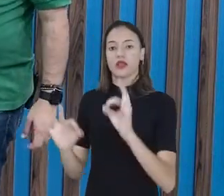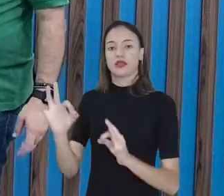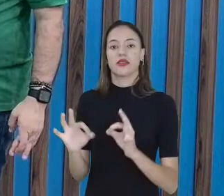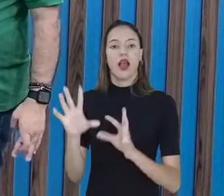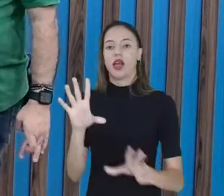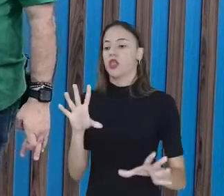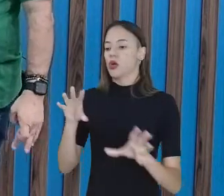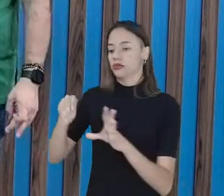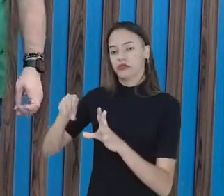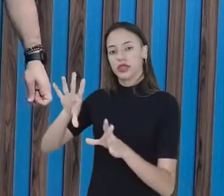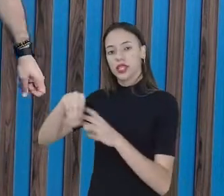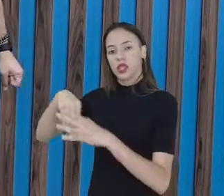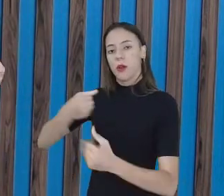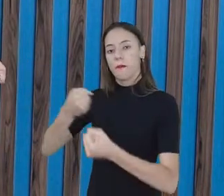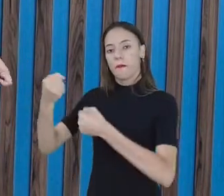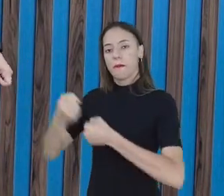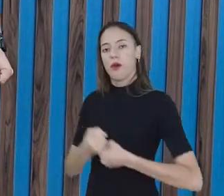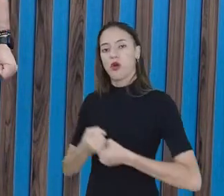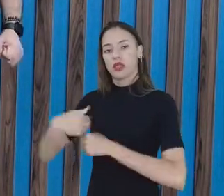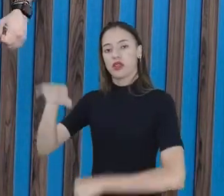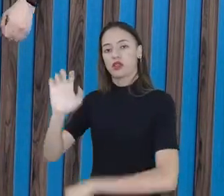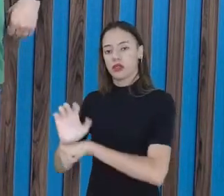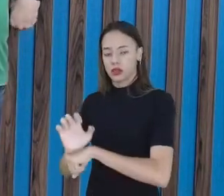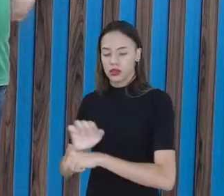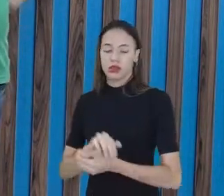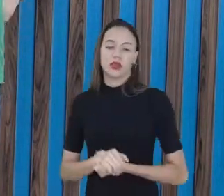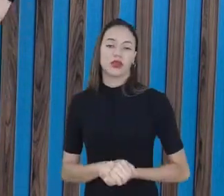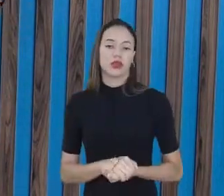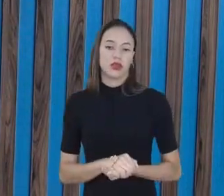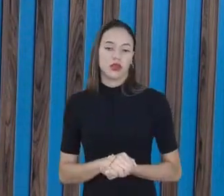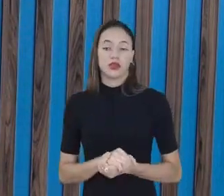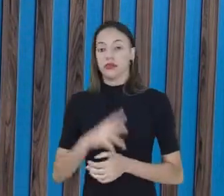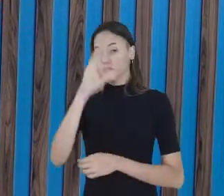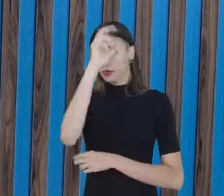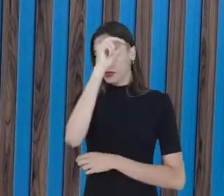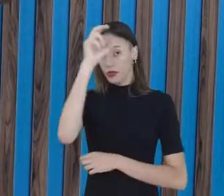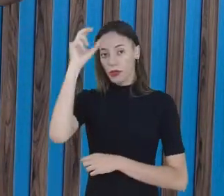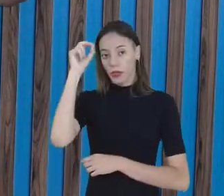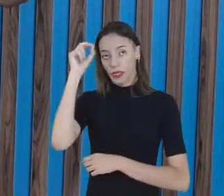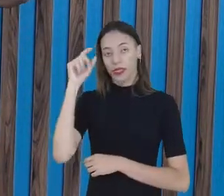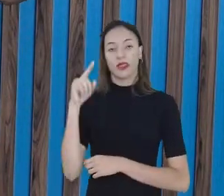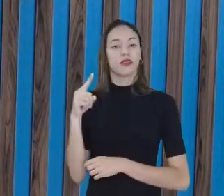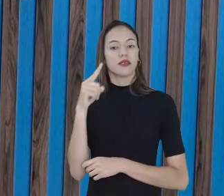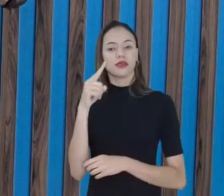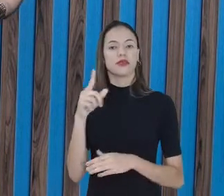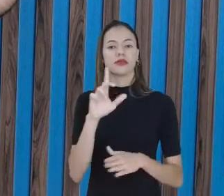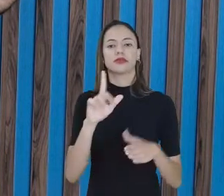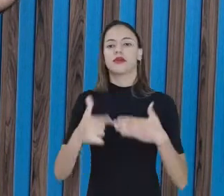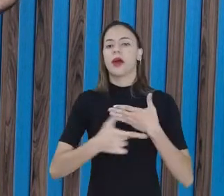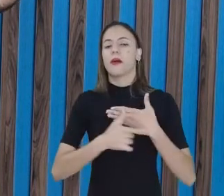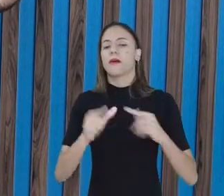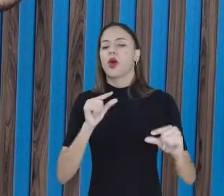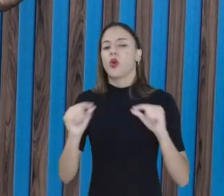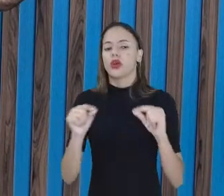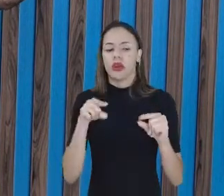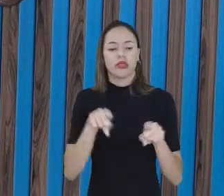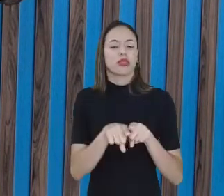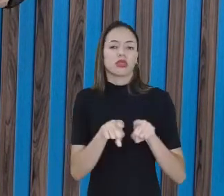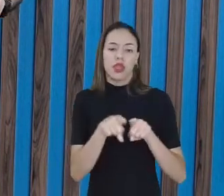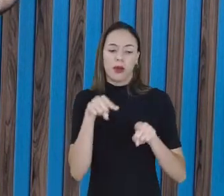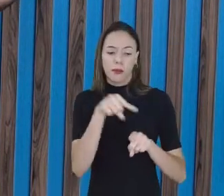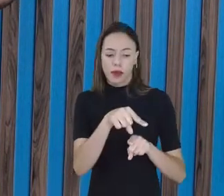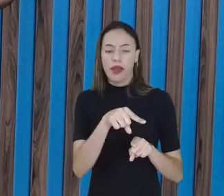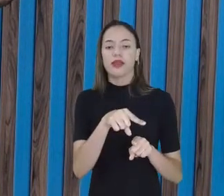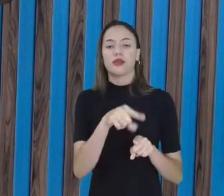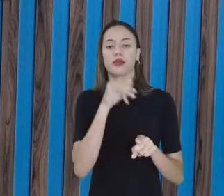Estado. E, no caso, a prefeitura, ela atua dentro dessa perspectiva, das formas